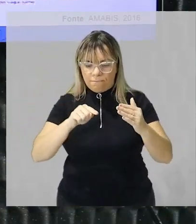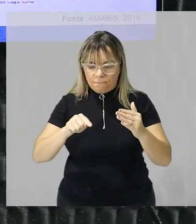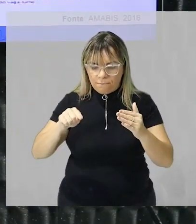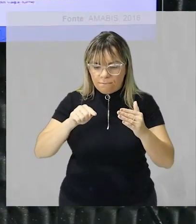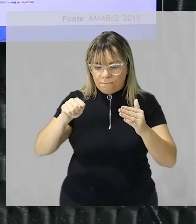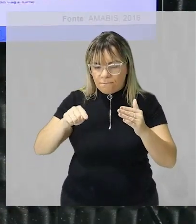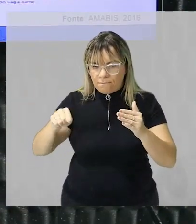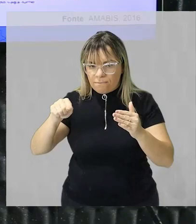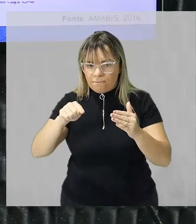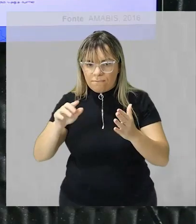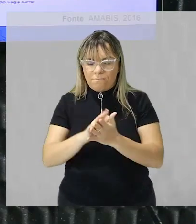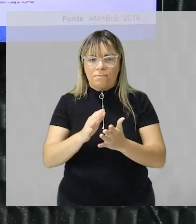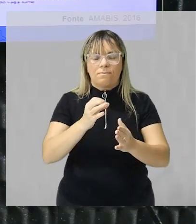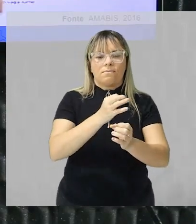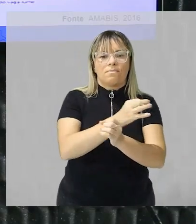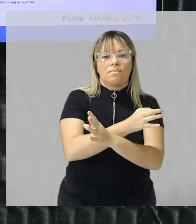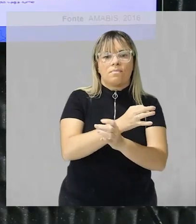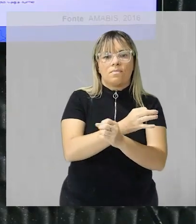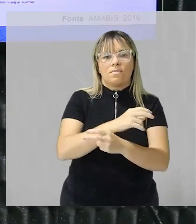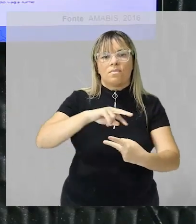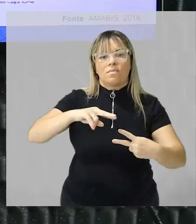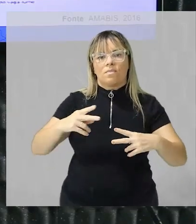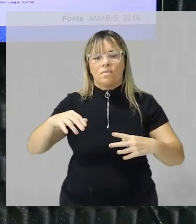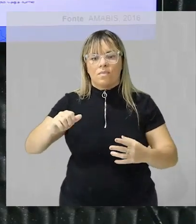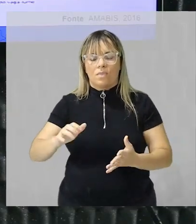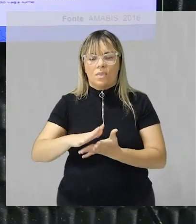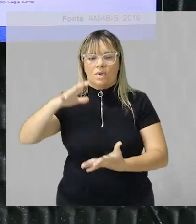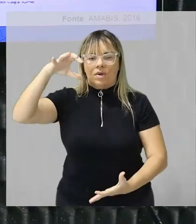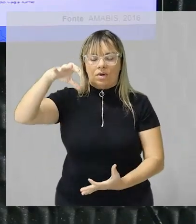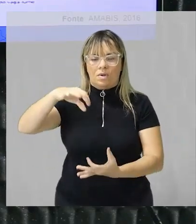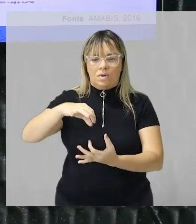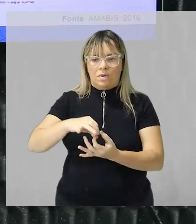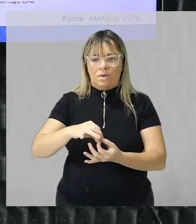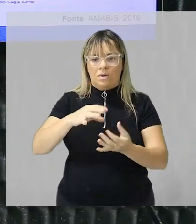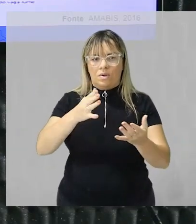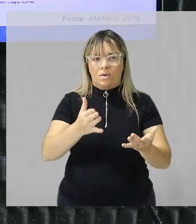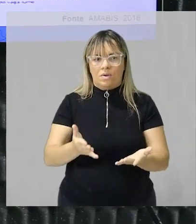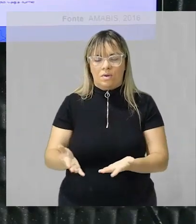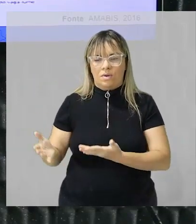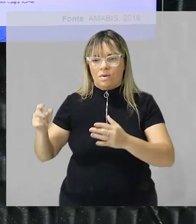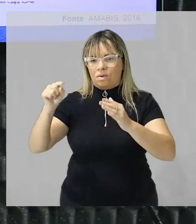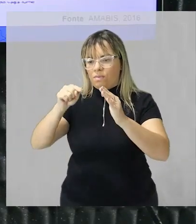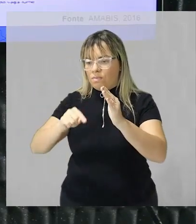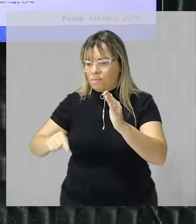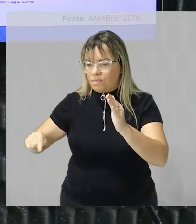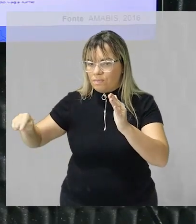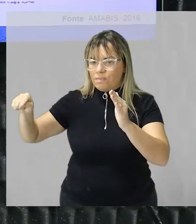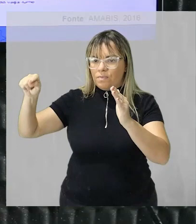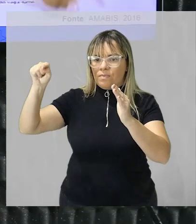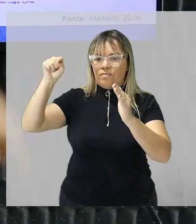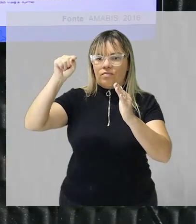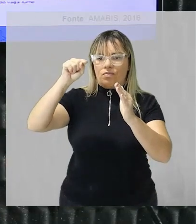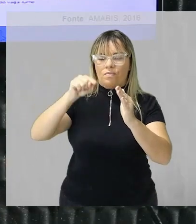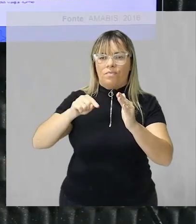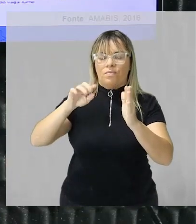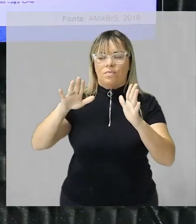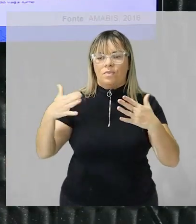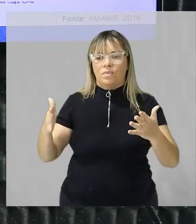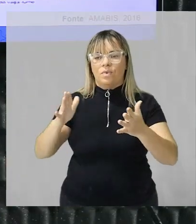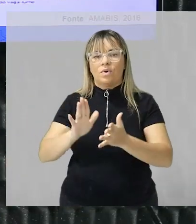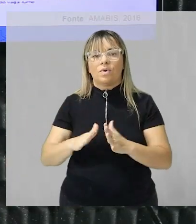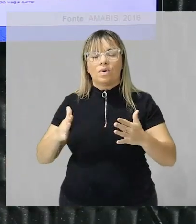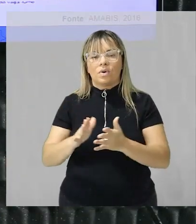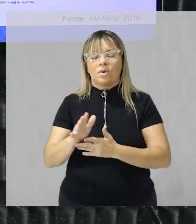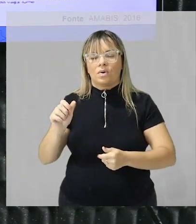vagalume. E aí eles conseguiram produzir um plasmídio. Olha aqui, ó, uma molécula de DNA circular. E olha só o que eles